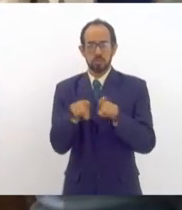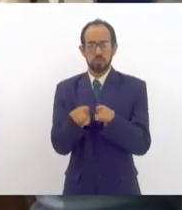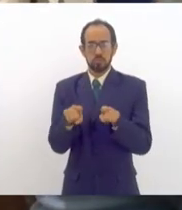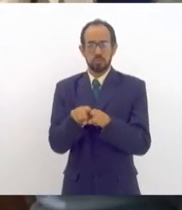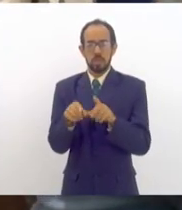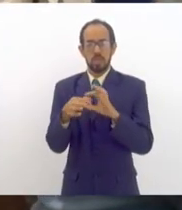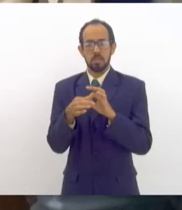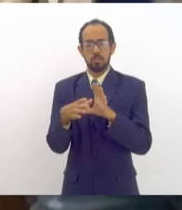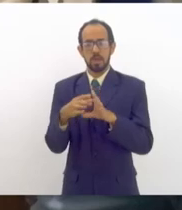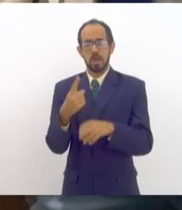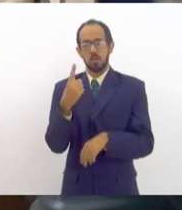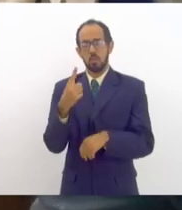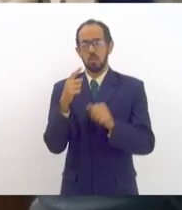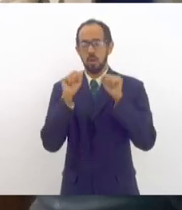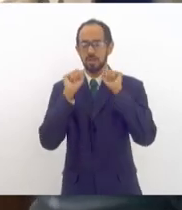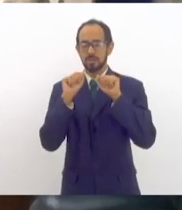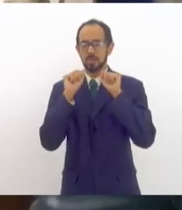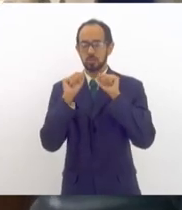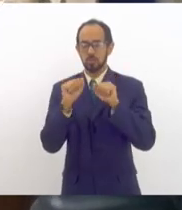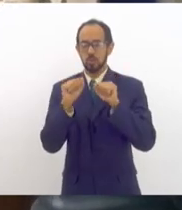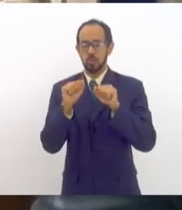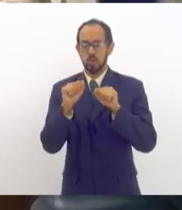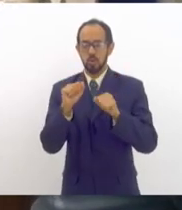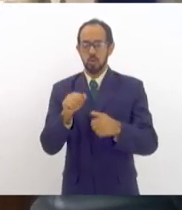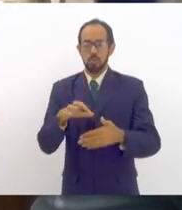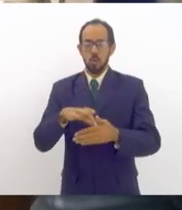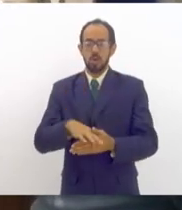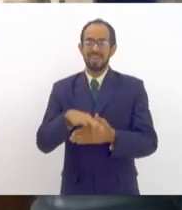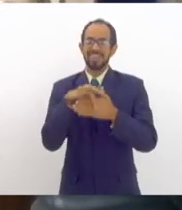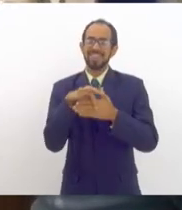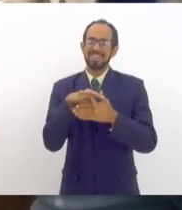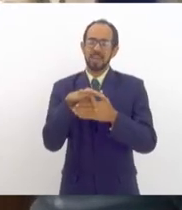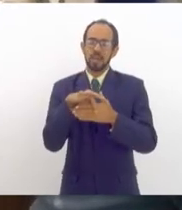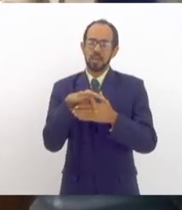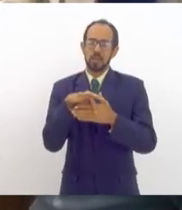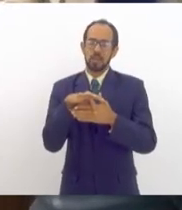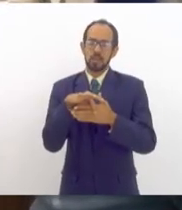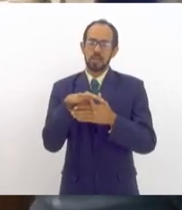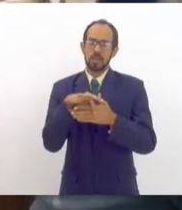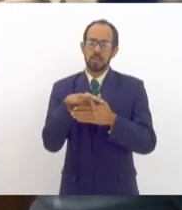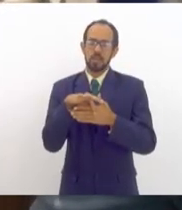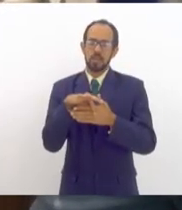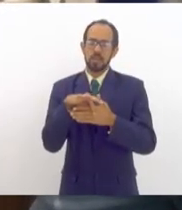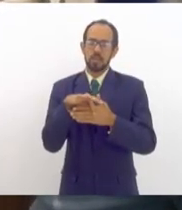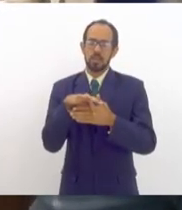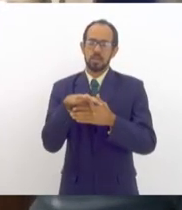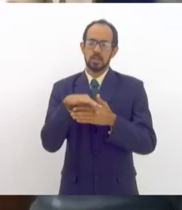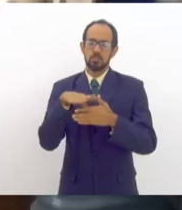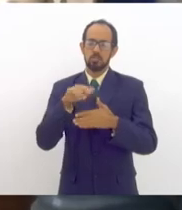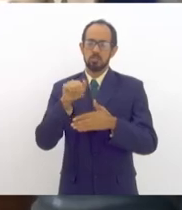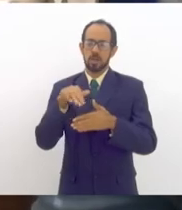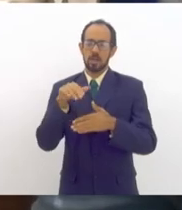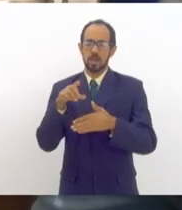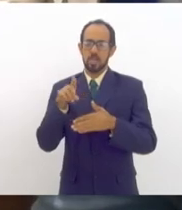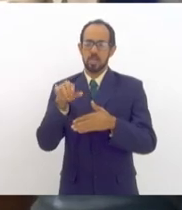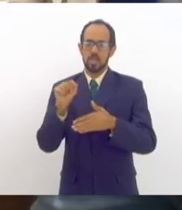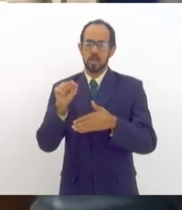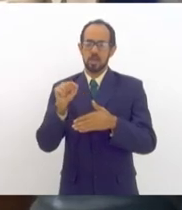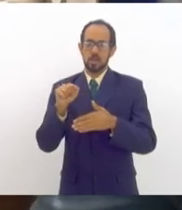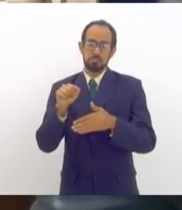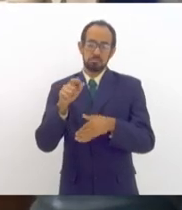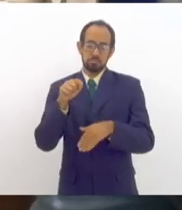um assessor por liderança de bancada porque seria razoável